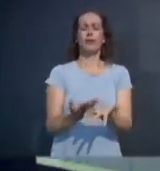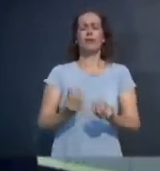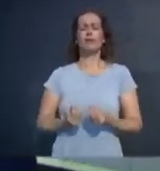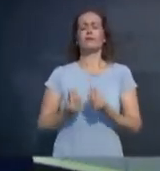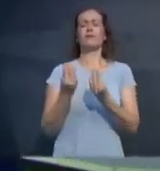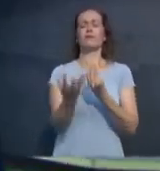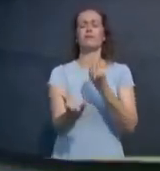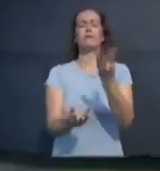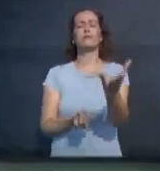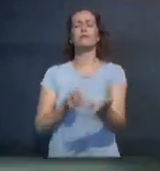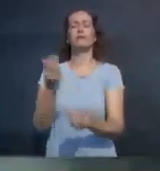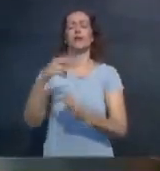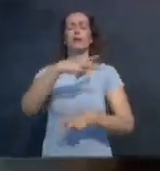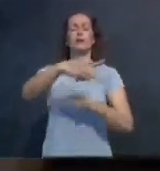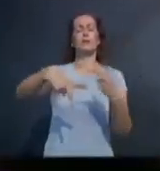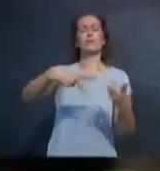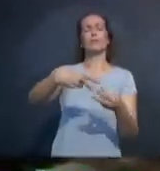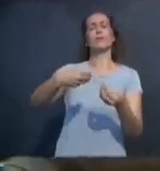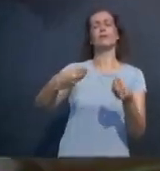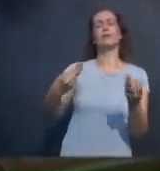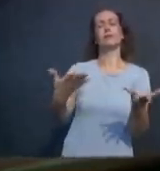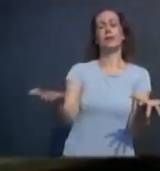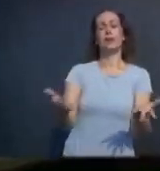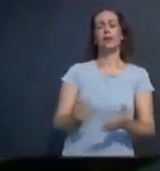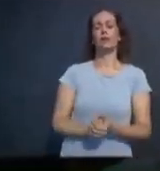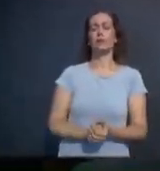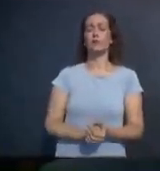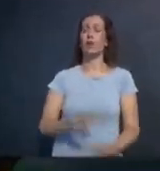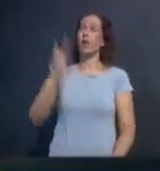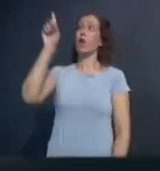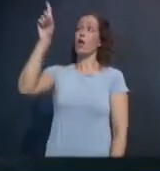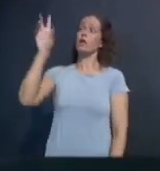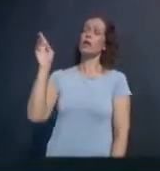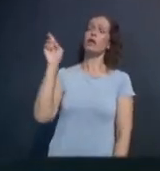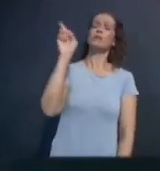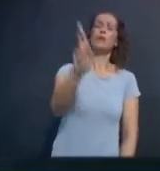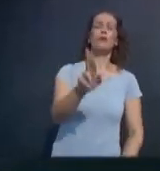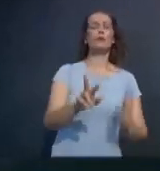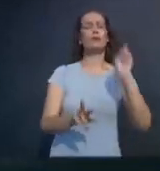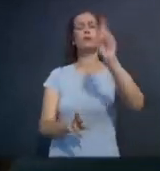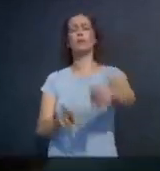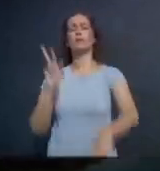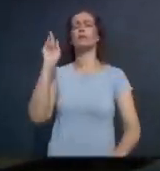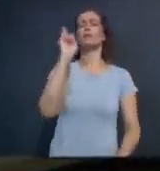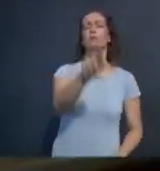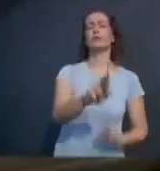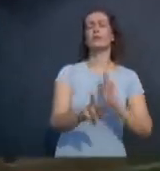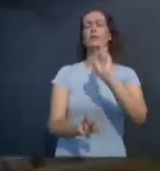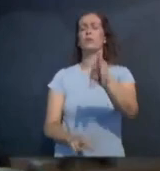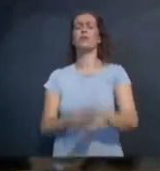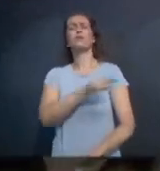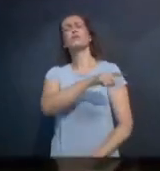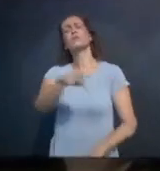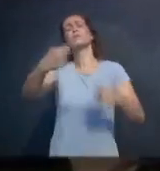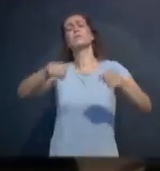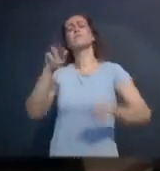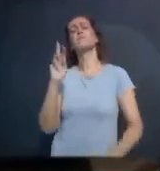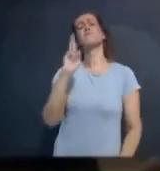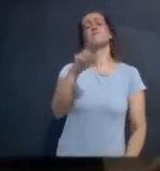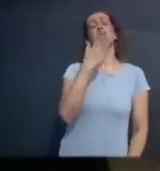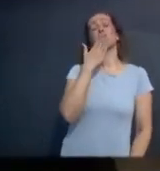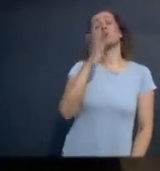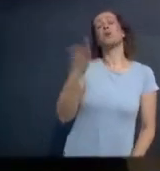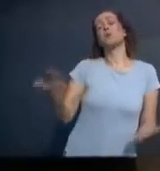traz galardão. É aquele que traz as respostas. Eu não sei qual é a resposta que você precisa de